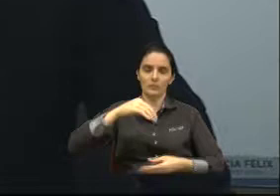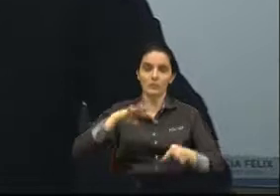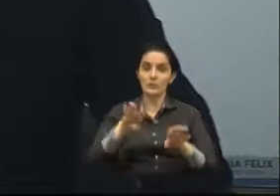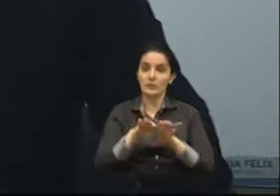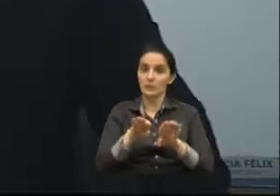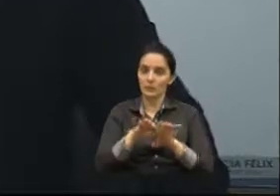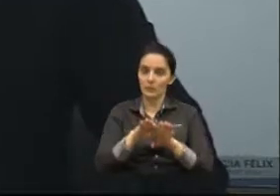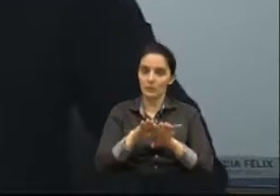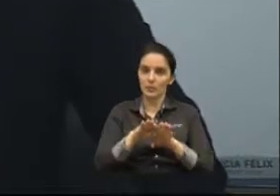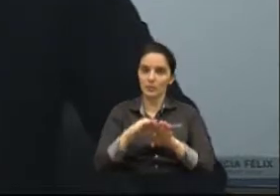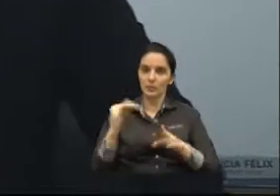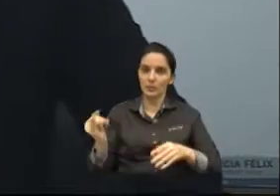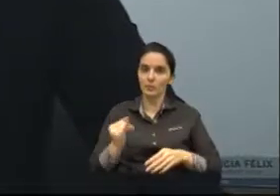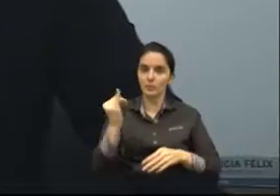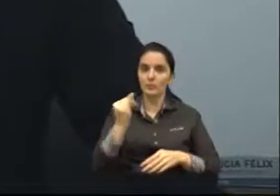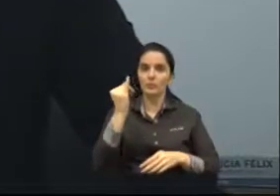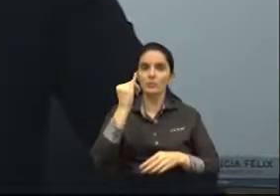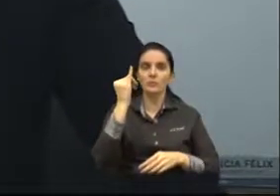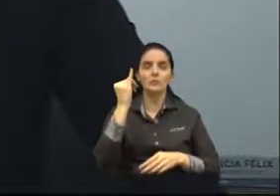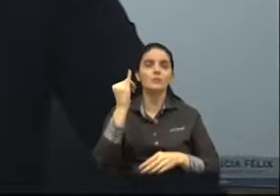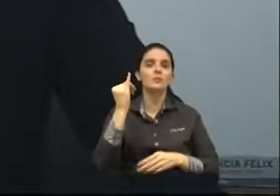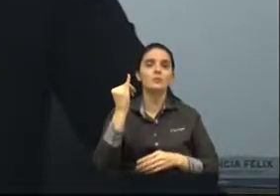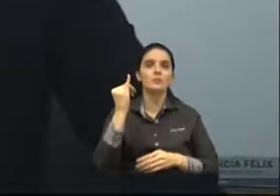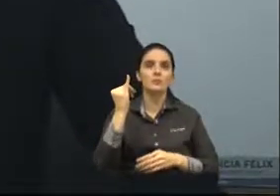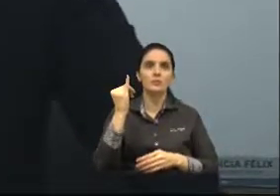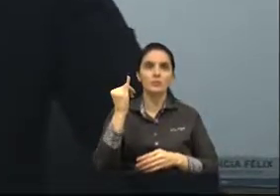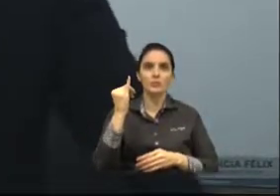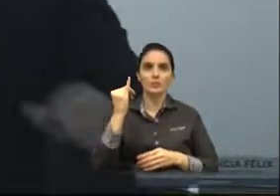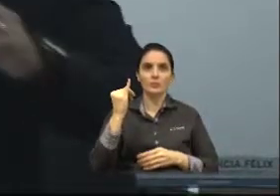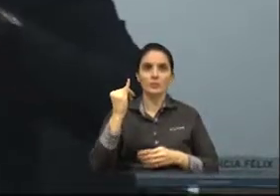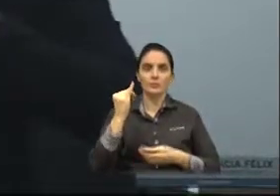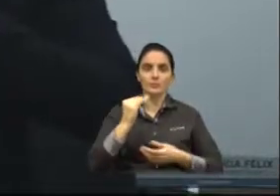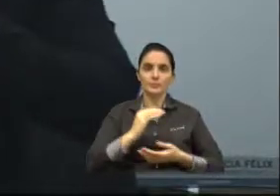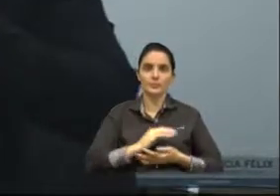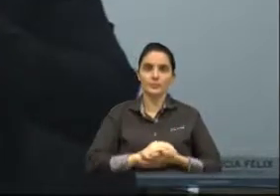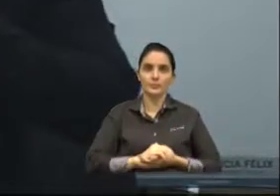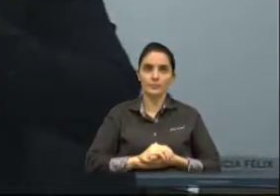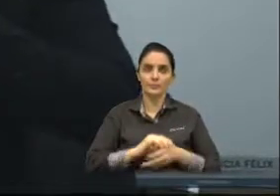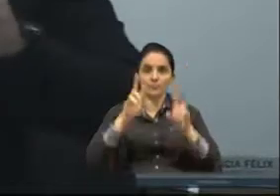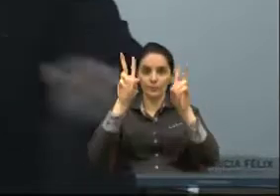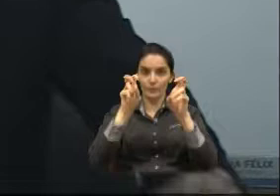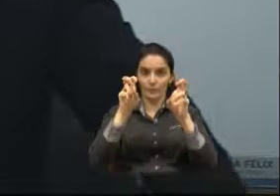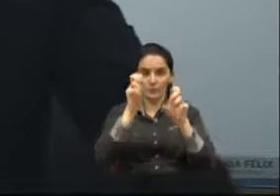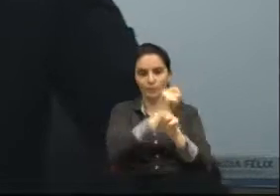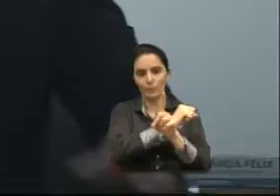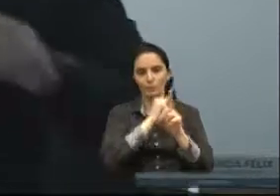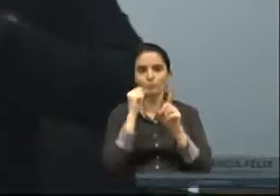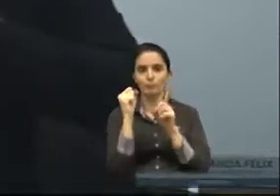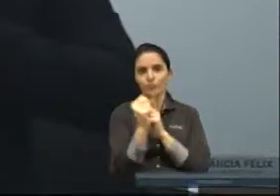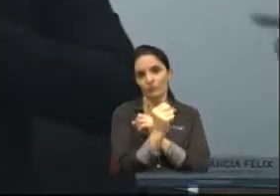muito importante no tocante à questão social.